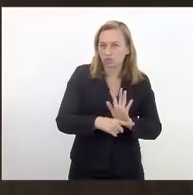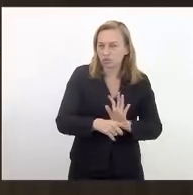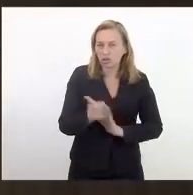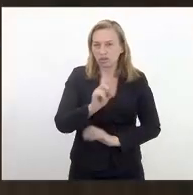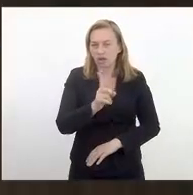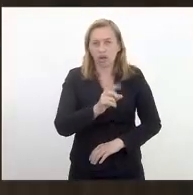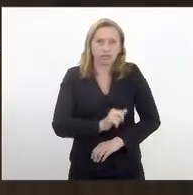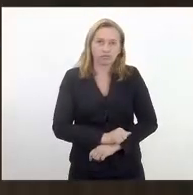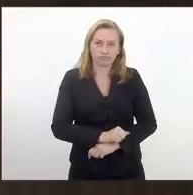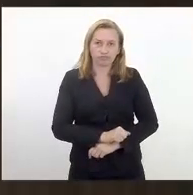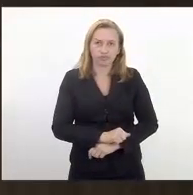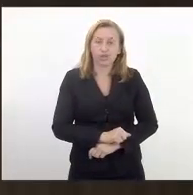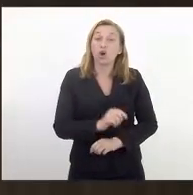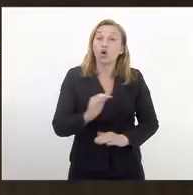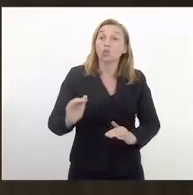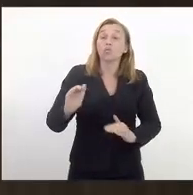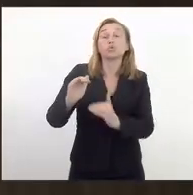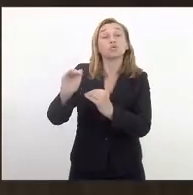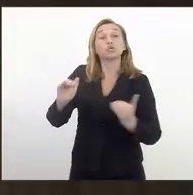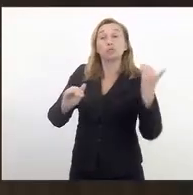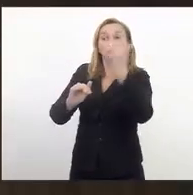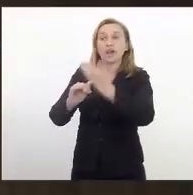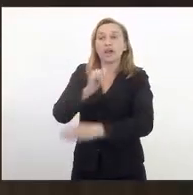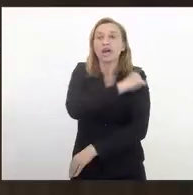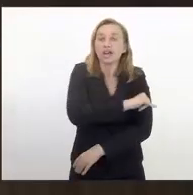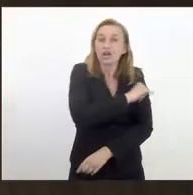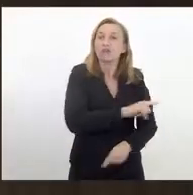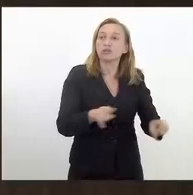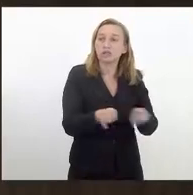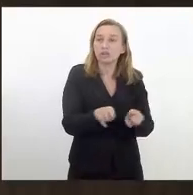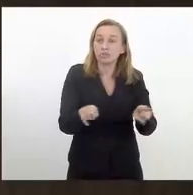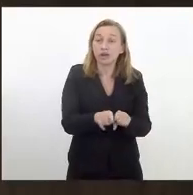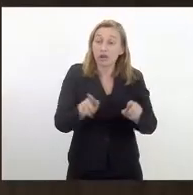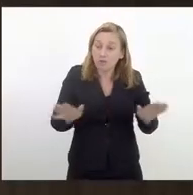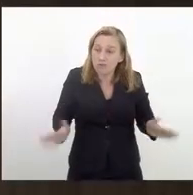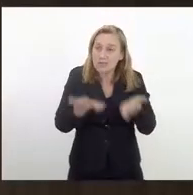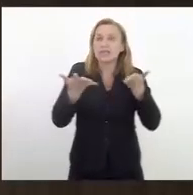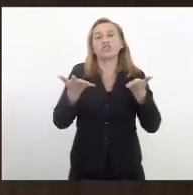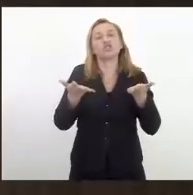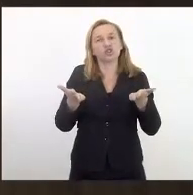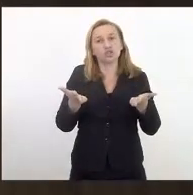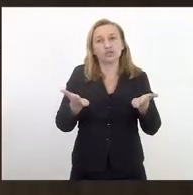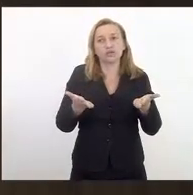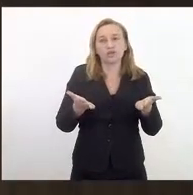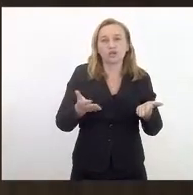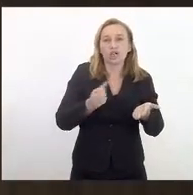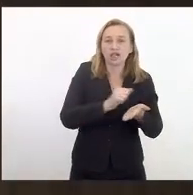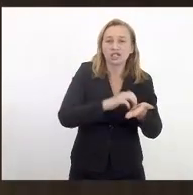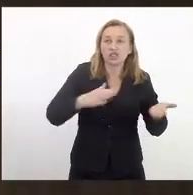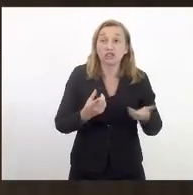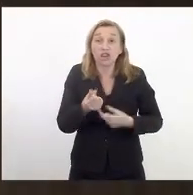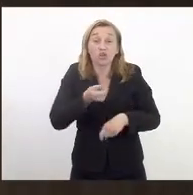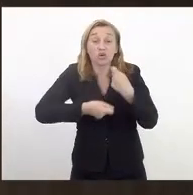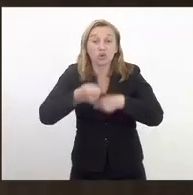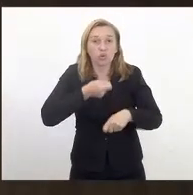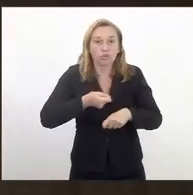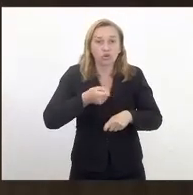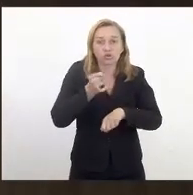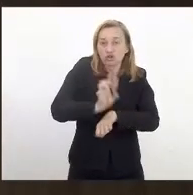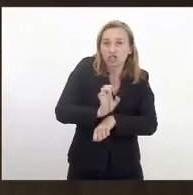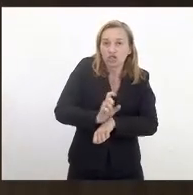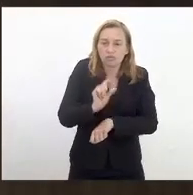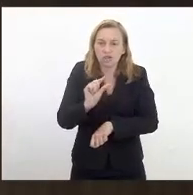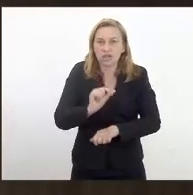José o supera Rio É também um fomento e incentivo às atividades econômicas do Estado as pequenas